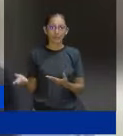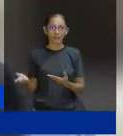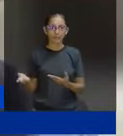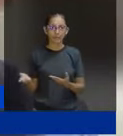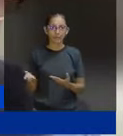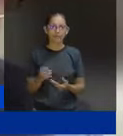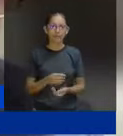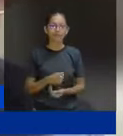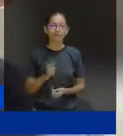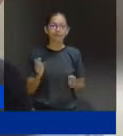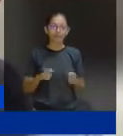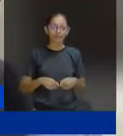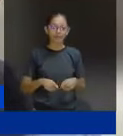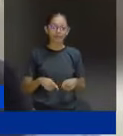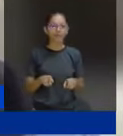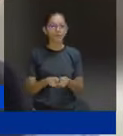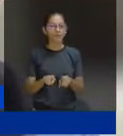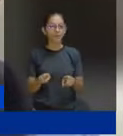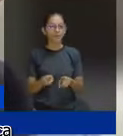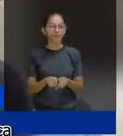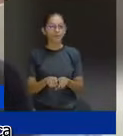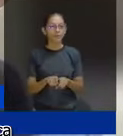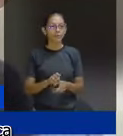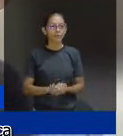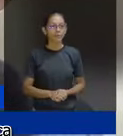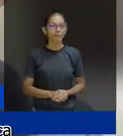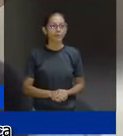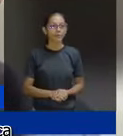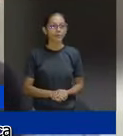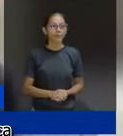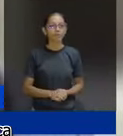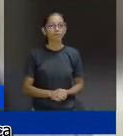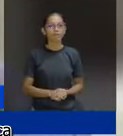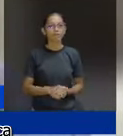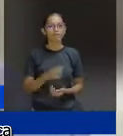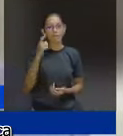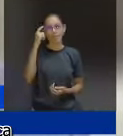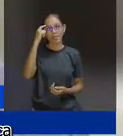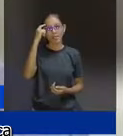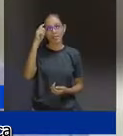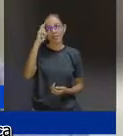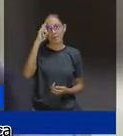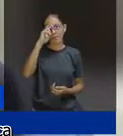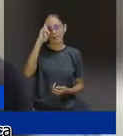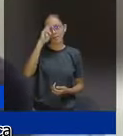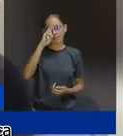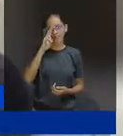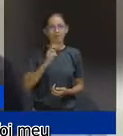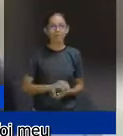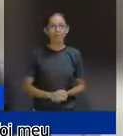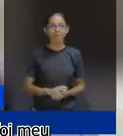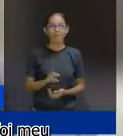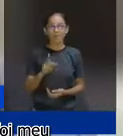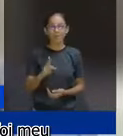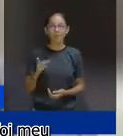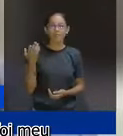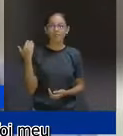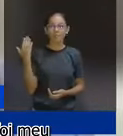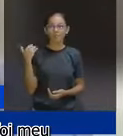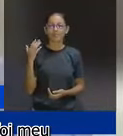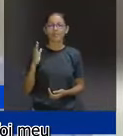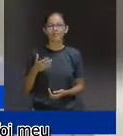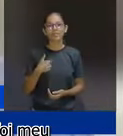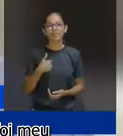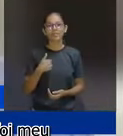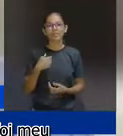momentos, também compartilhar uma agradável lembrança do meu professor Rui Guilherme. Rui